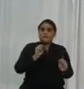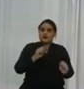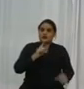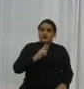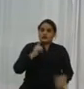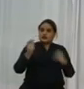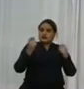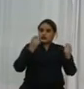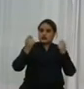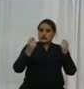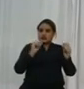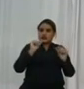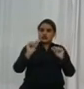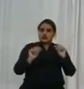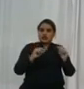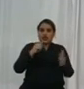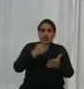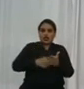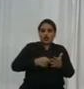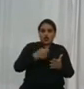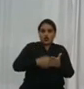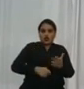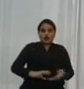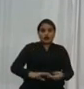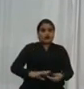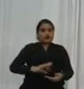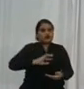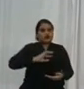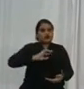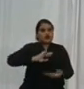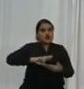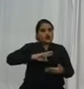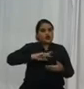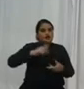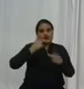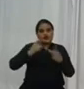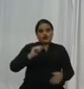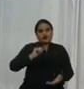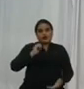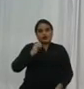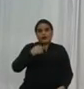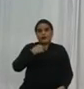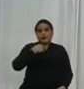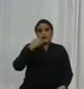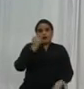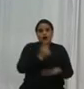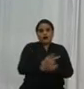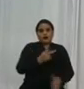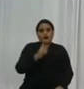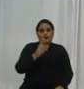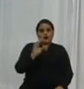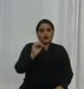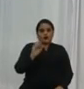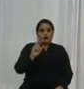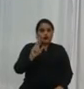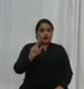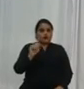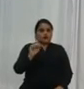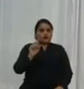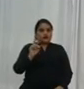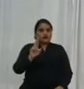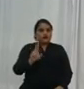parecer para que essas cobranças, não estou dizendo que não deva ser pago ao procurador, isso está na legislação, tem que ser pago. Mas